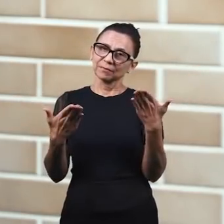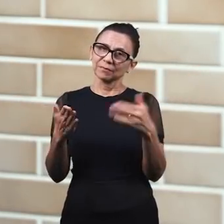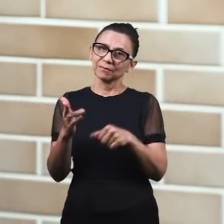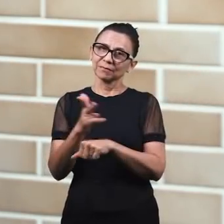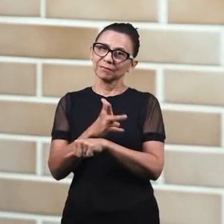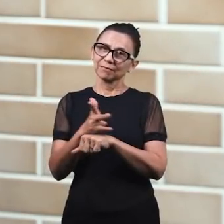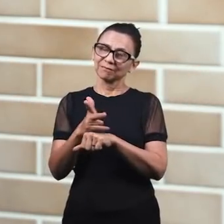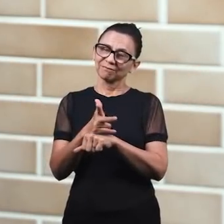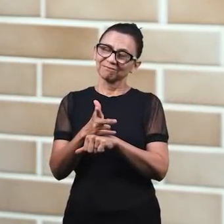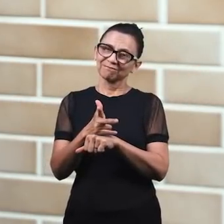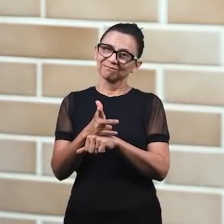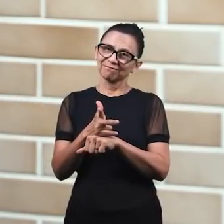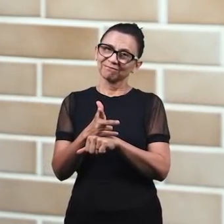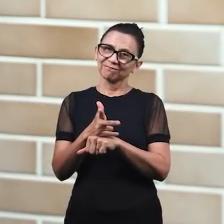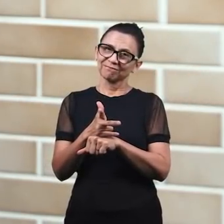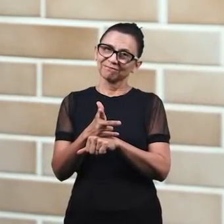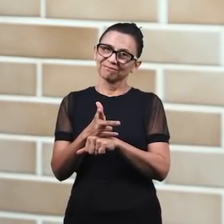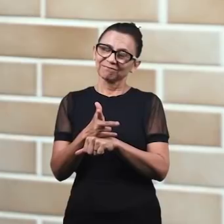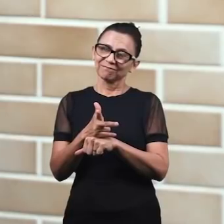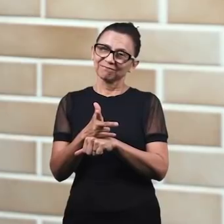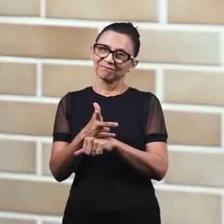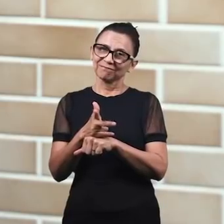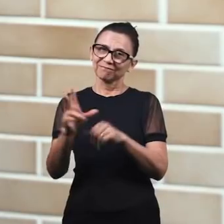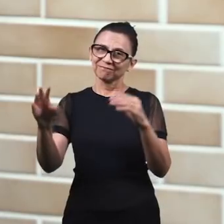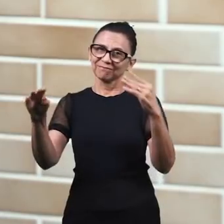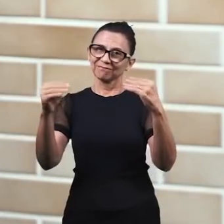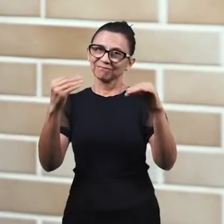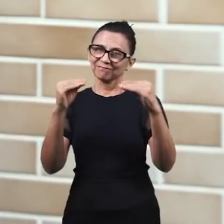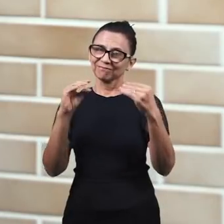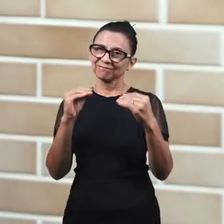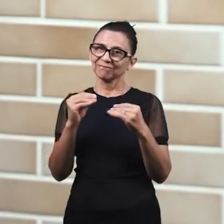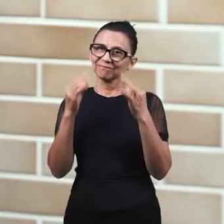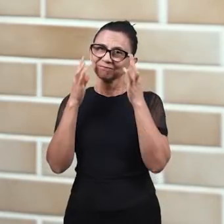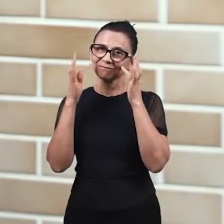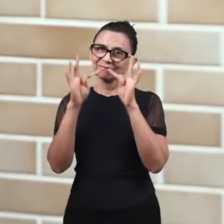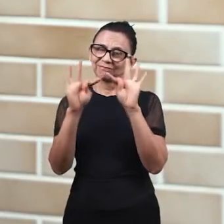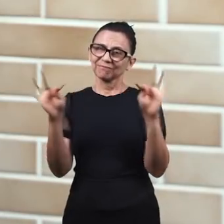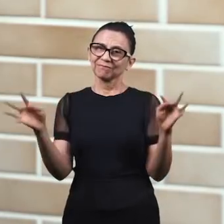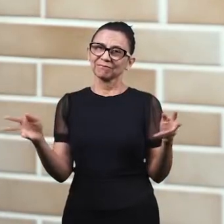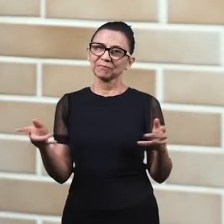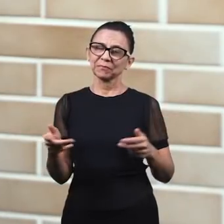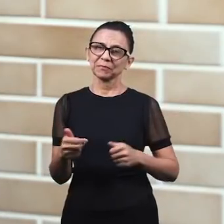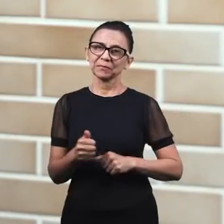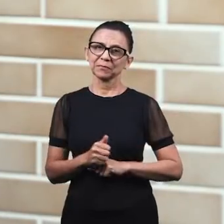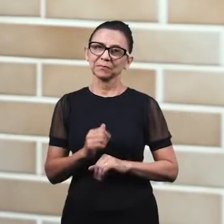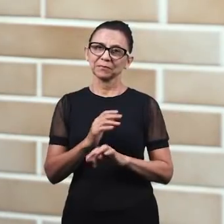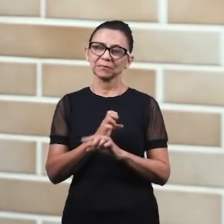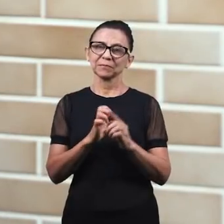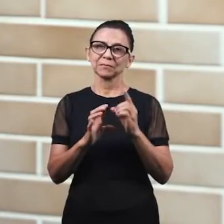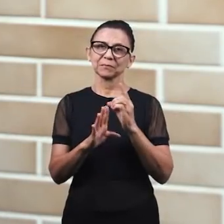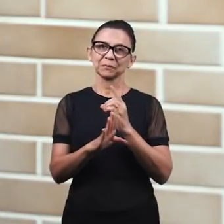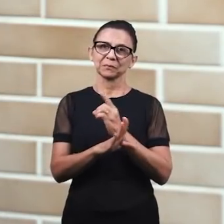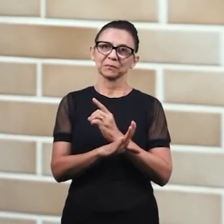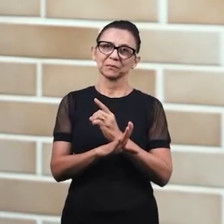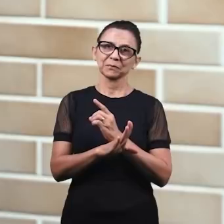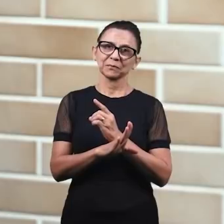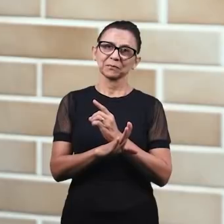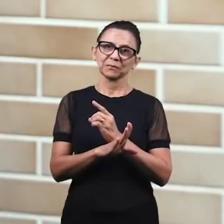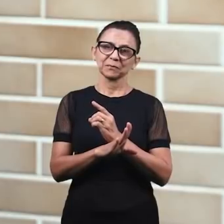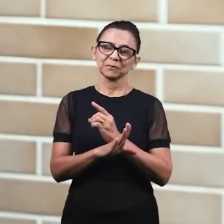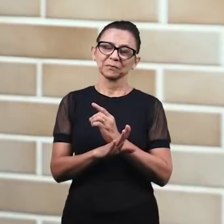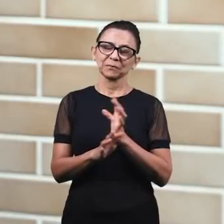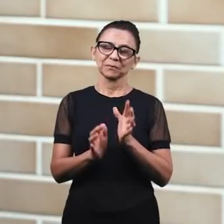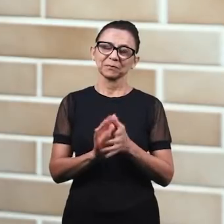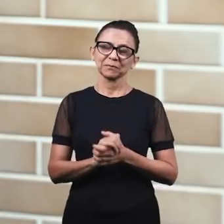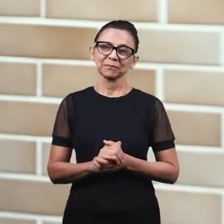hoje, por este vídeo enviado de dentro do seu carro, onde você pôde nos dar esse testemunho maravilhoso da Escola Bíblica